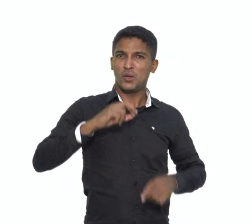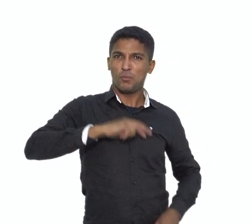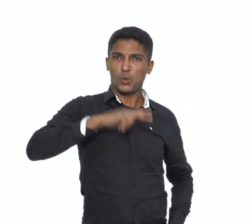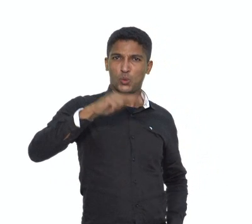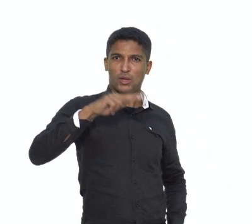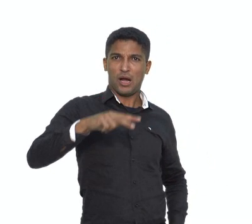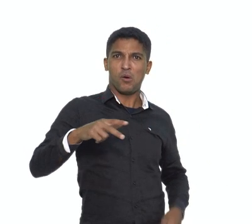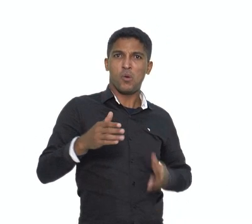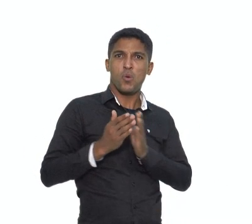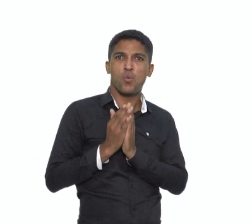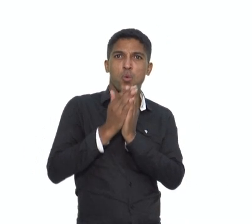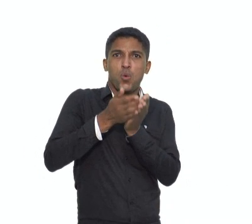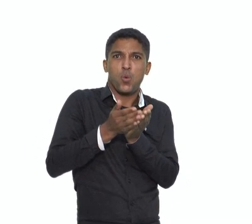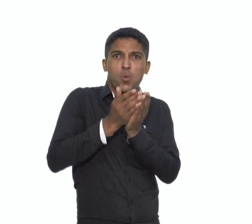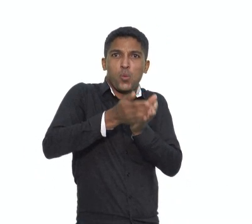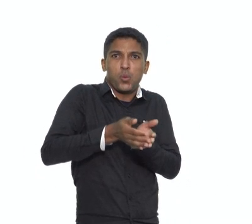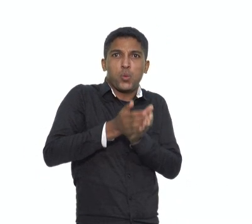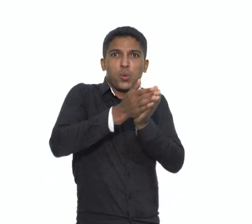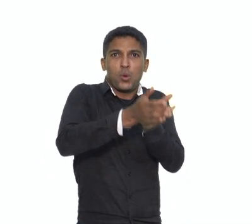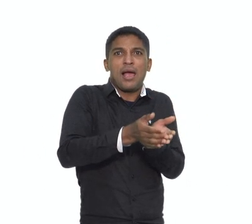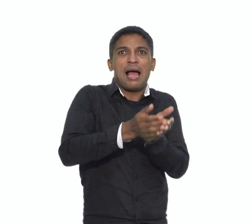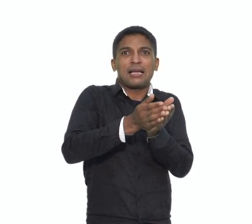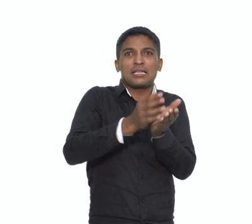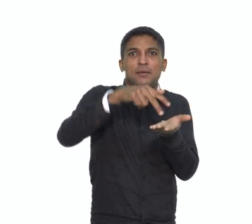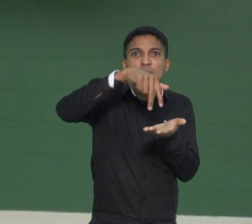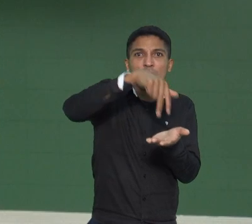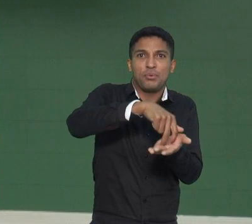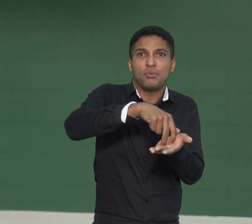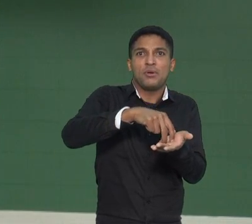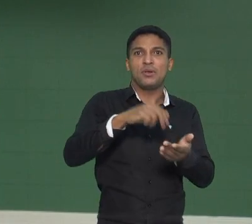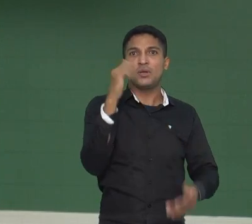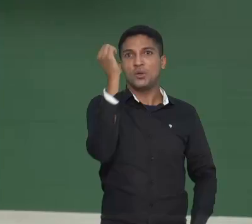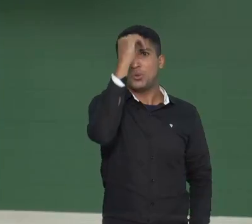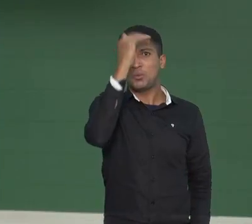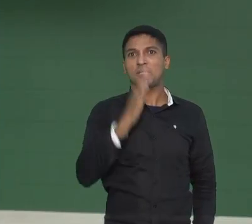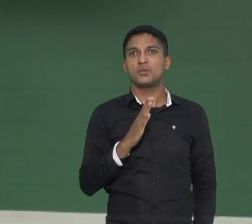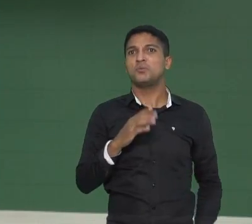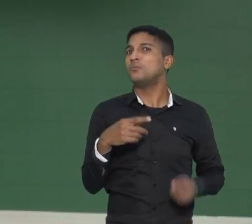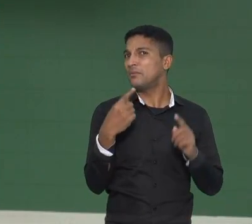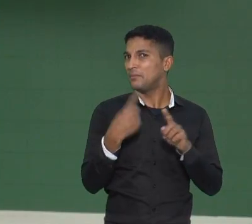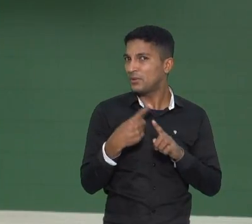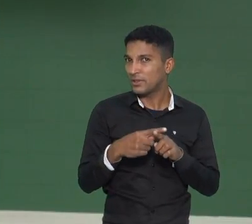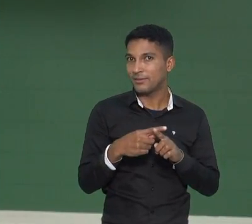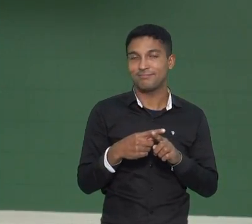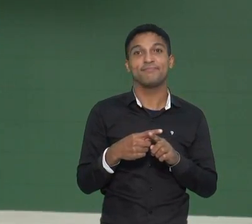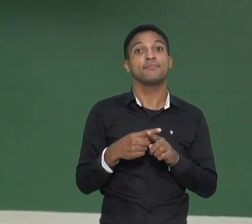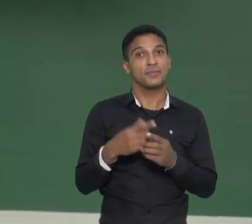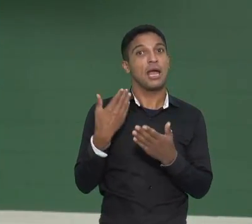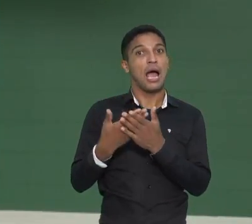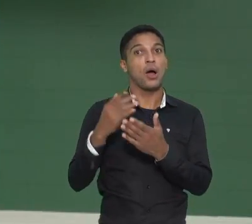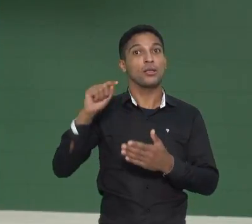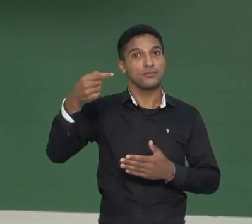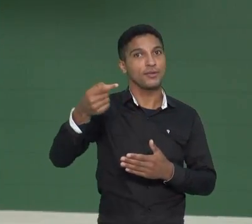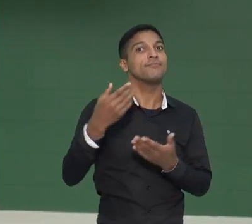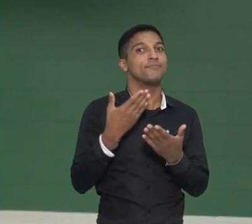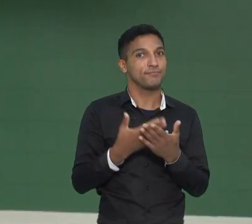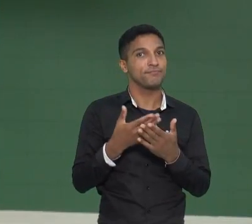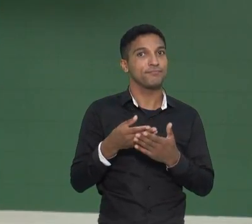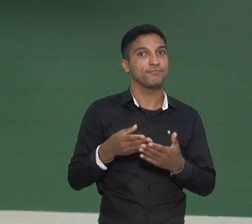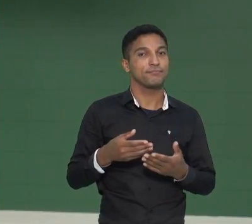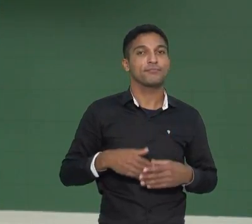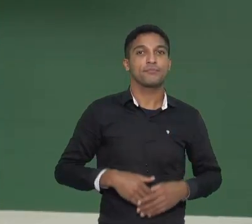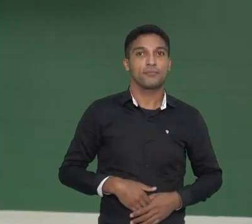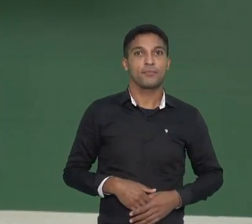1808, bem como suas ações em solo brasileiro. Pois por enquanto nós vamos terminar de estudar